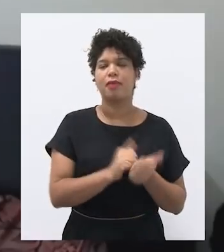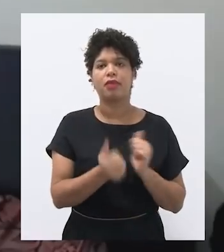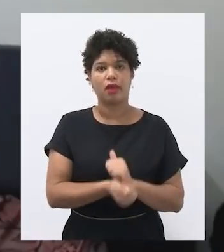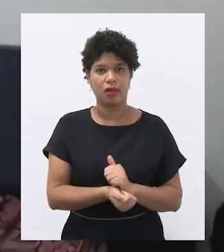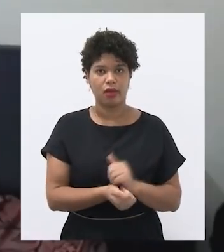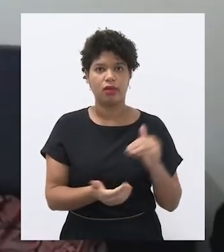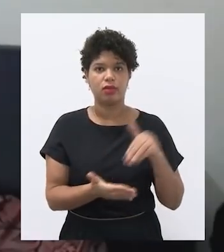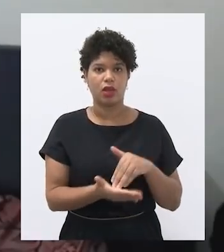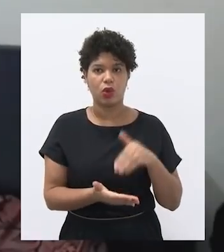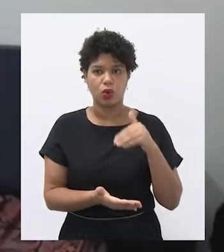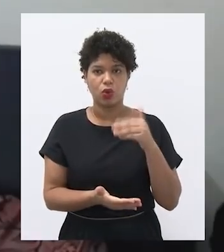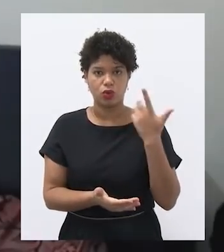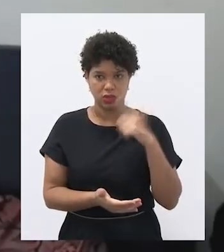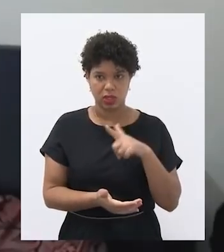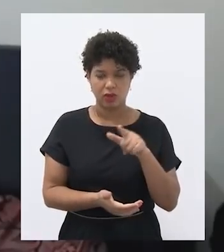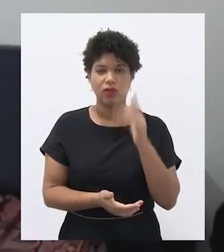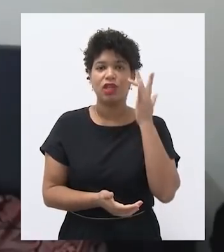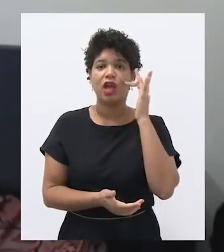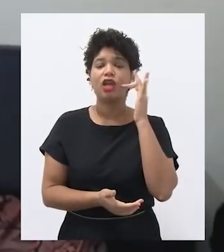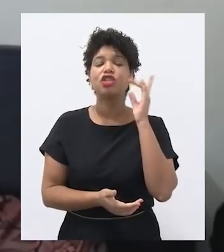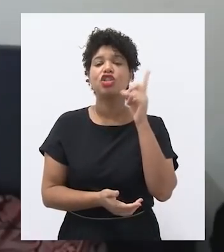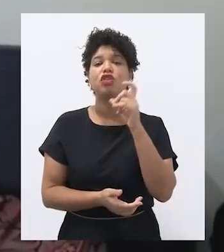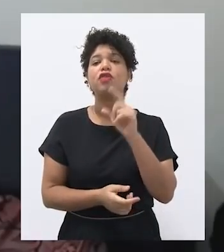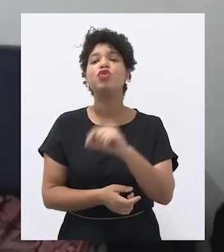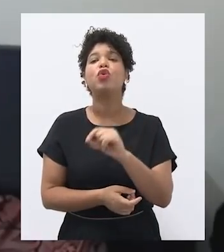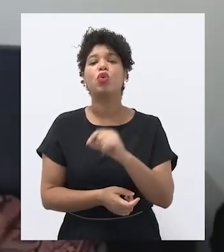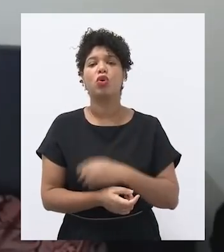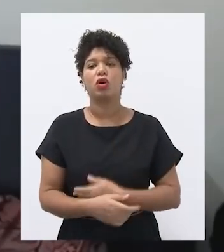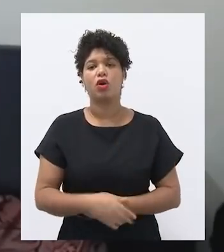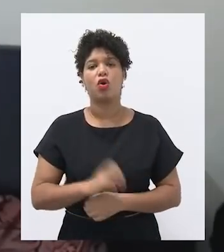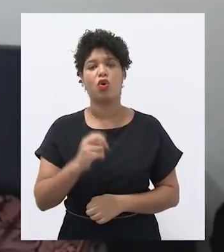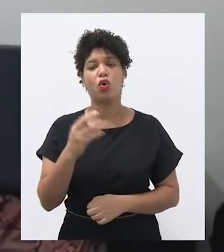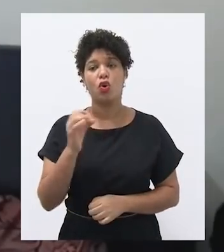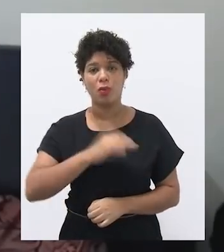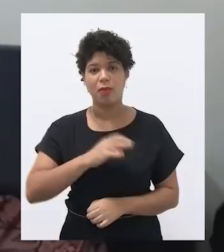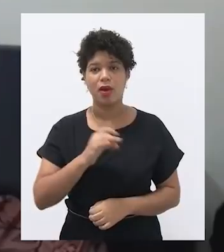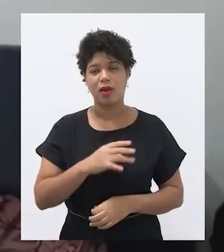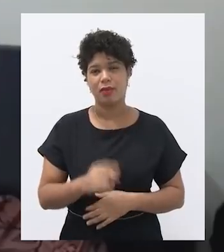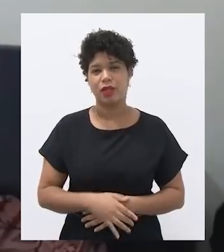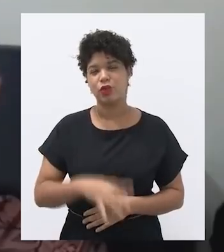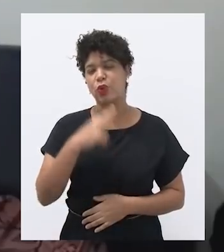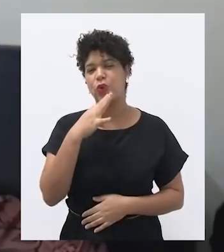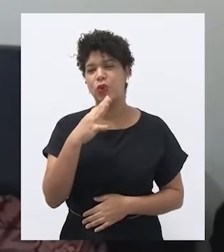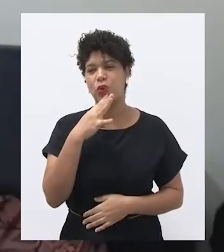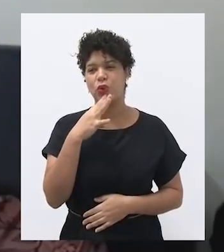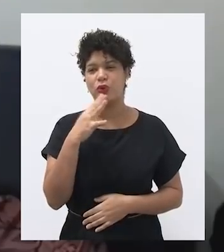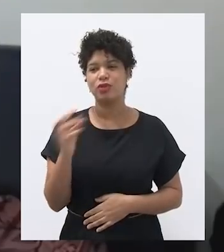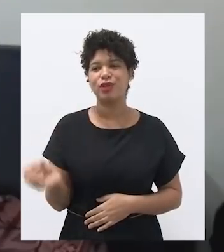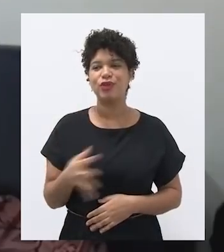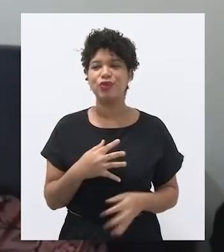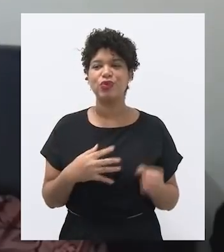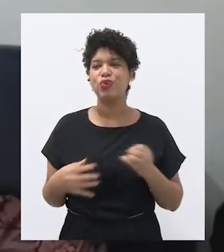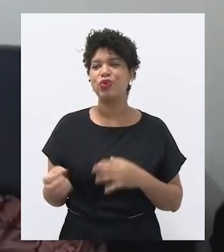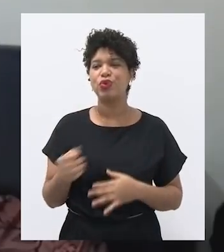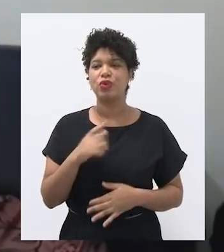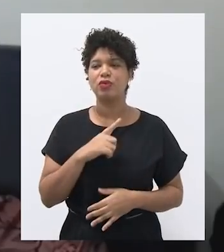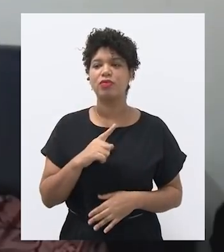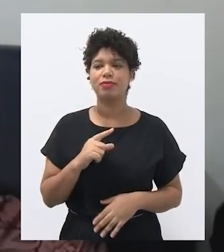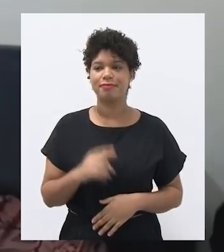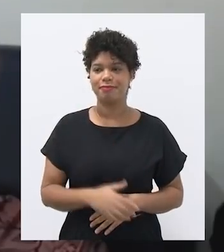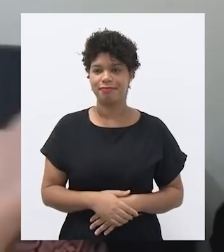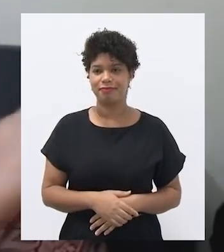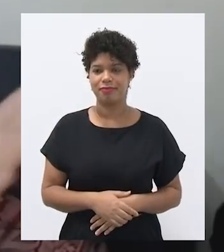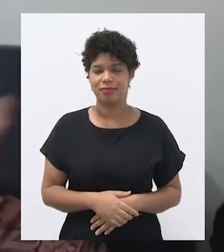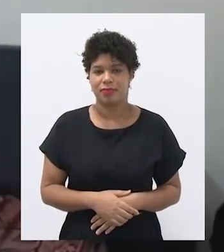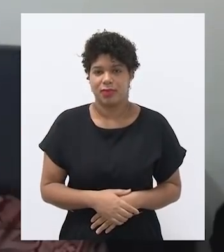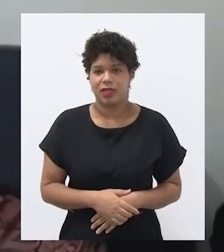conseguir. Isso você acha que é mais pela nossa dificuldade ou é um medo de conhecer novas coisas, de